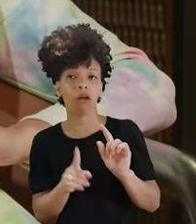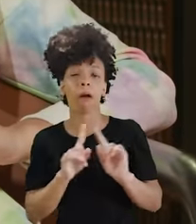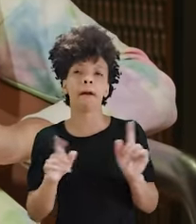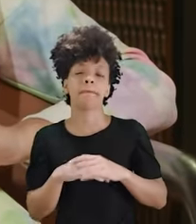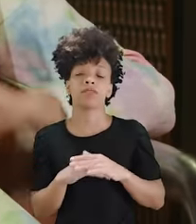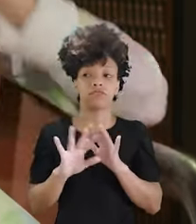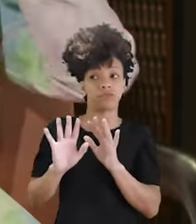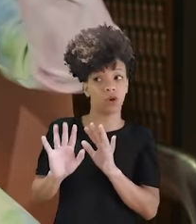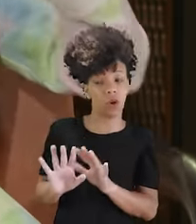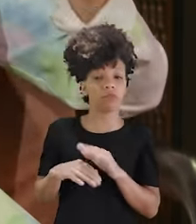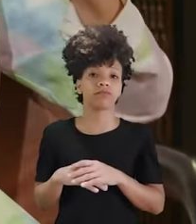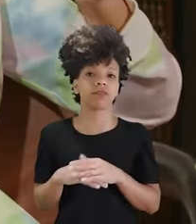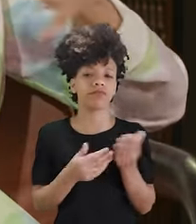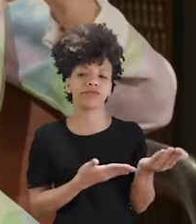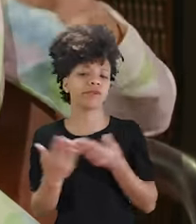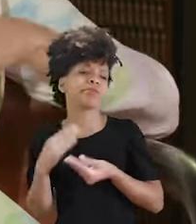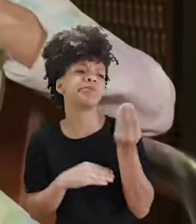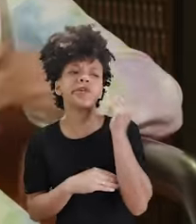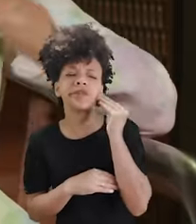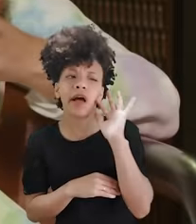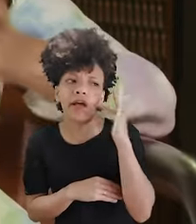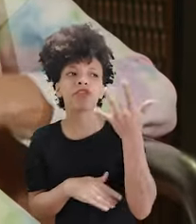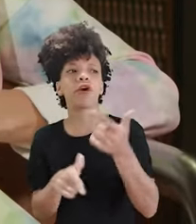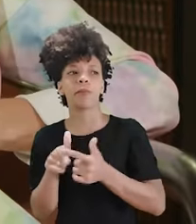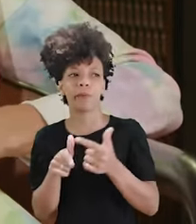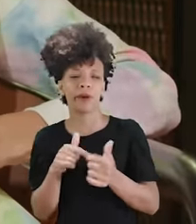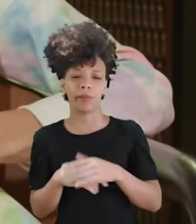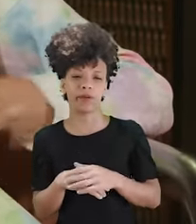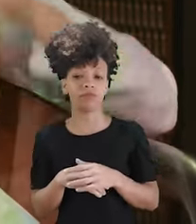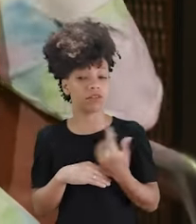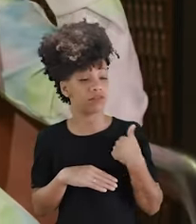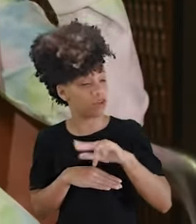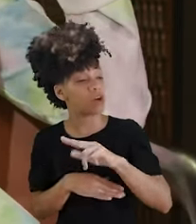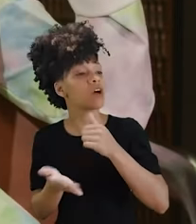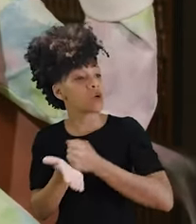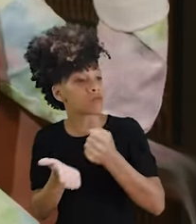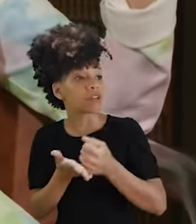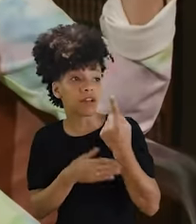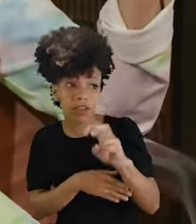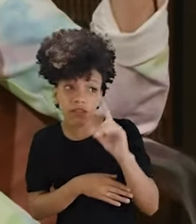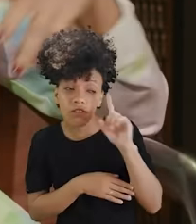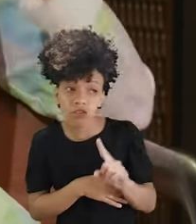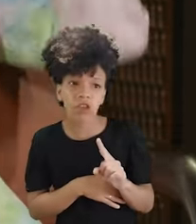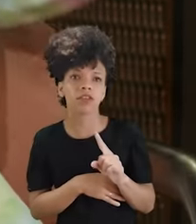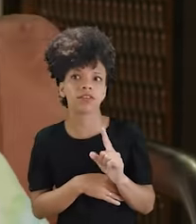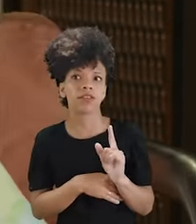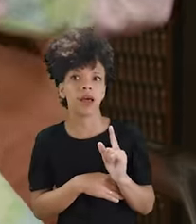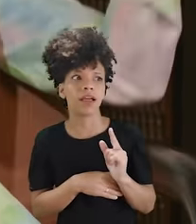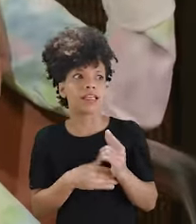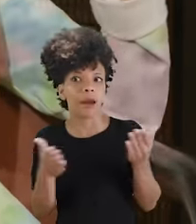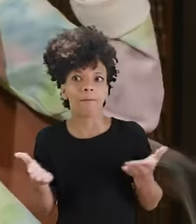e falaram Vamos jogar eles para tentar ver se levanta e aí a gente foi contratado por 15 dias